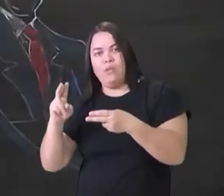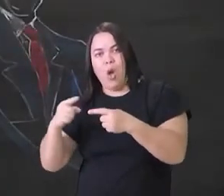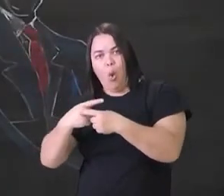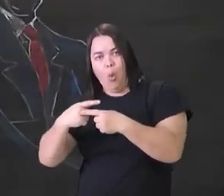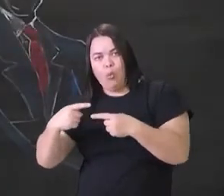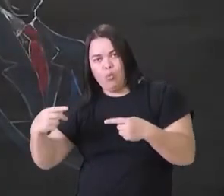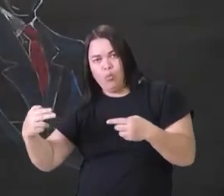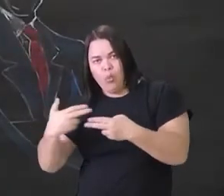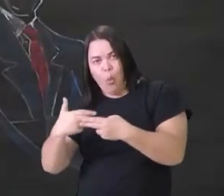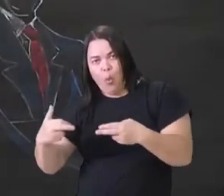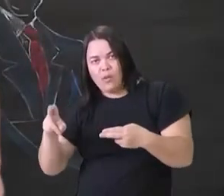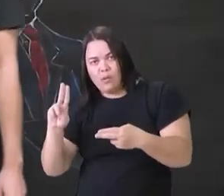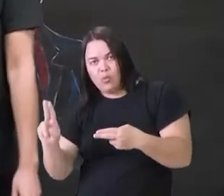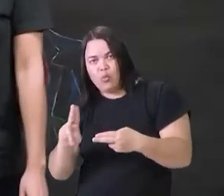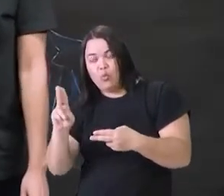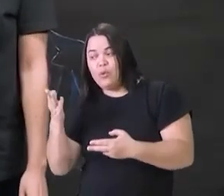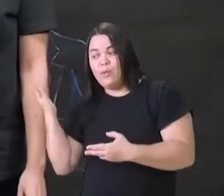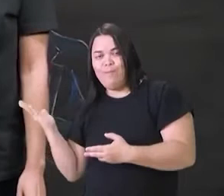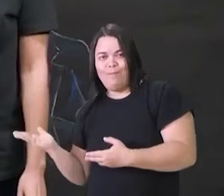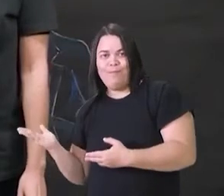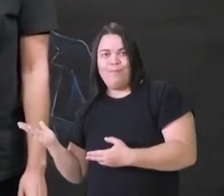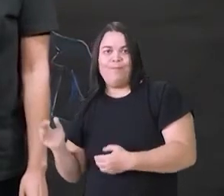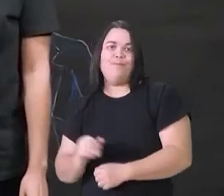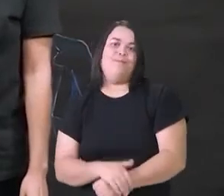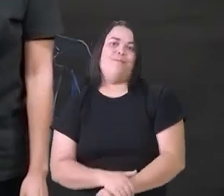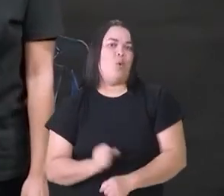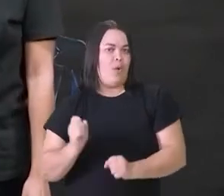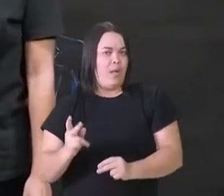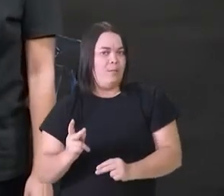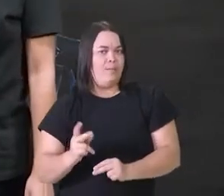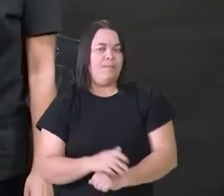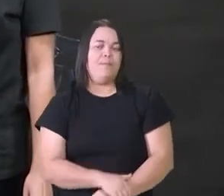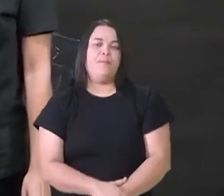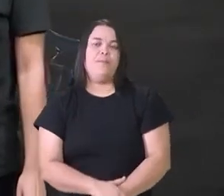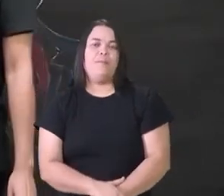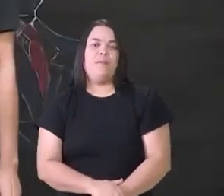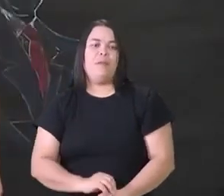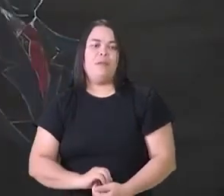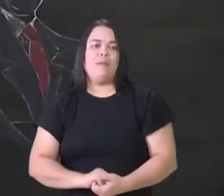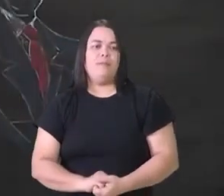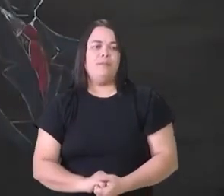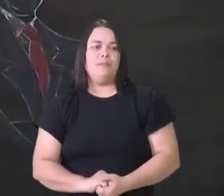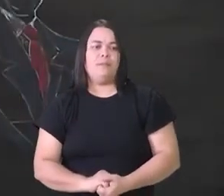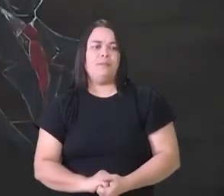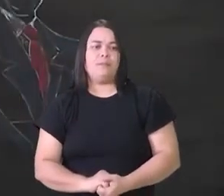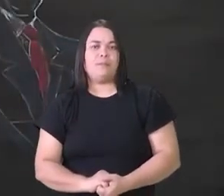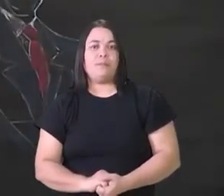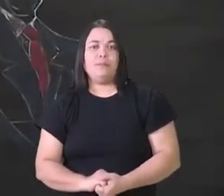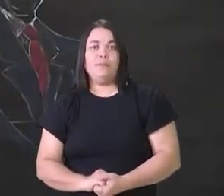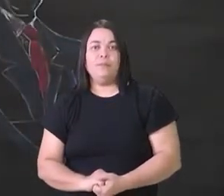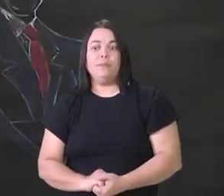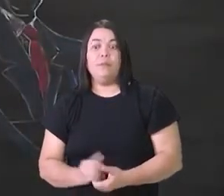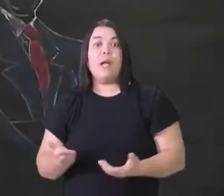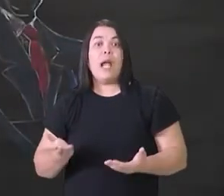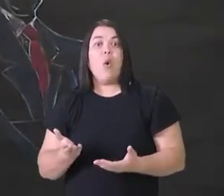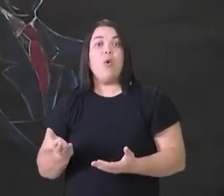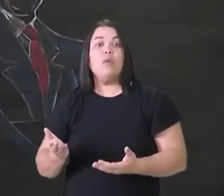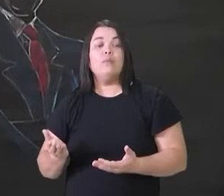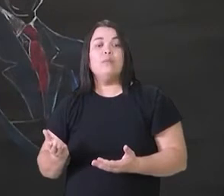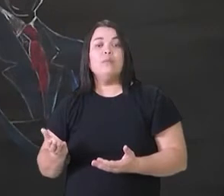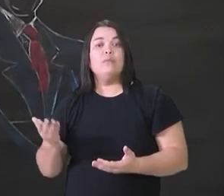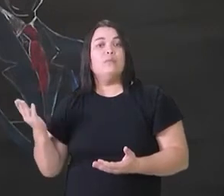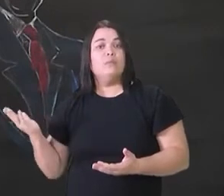casa que o Jack construiu. Ok? Aqui eu já começo falando de New York.